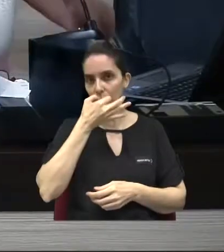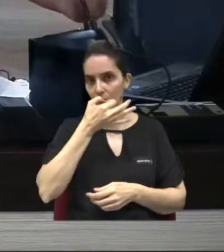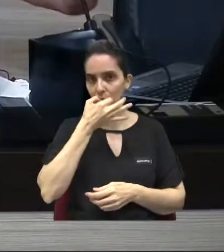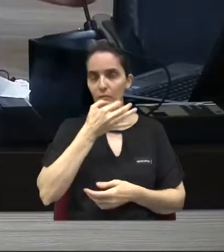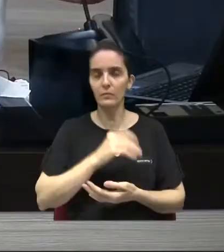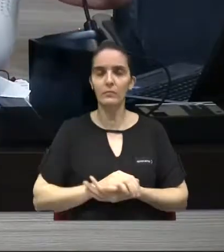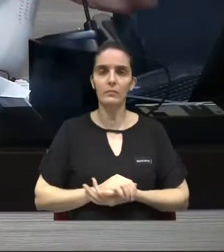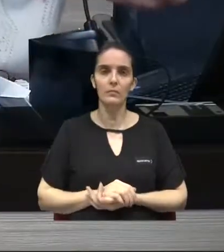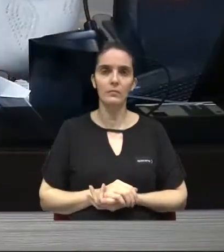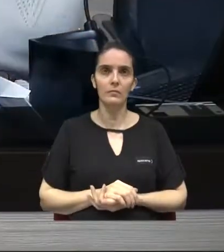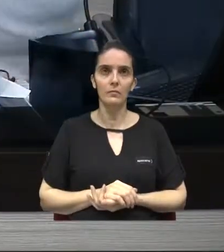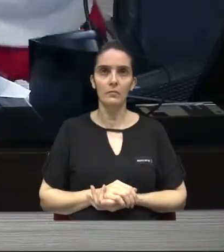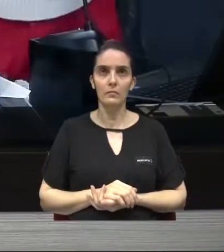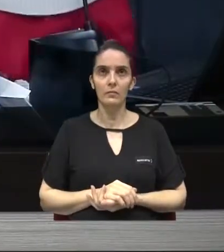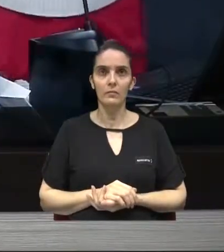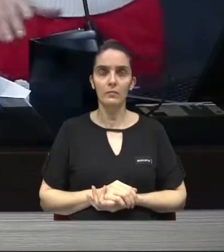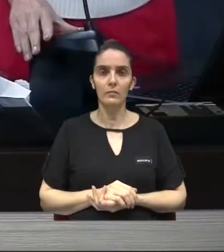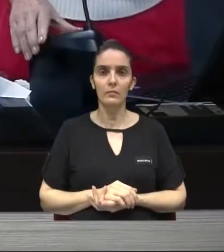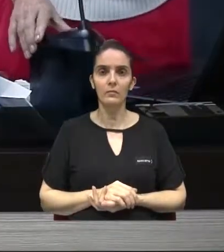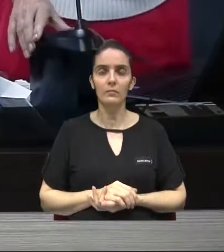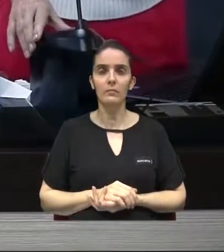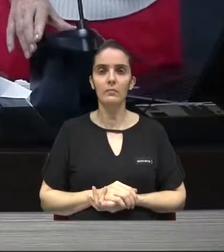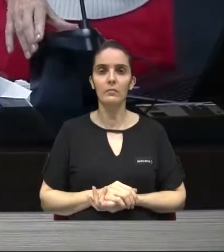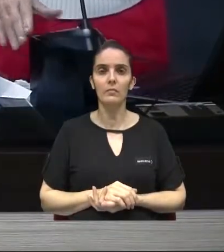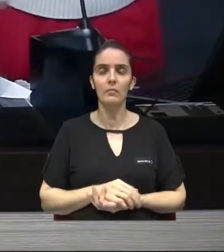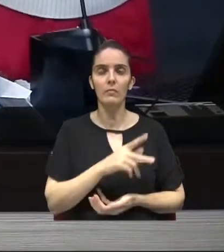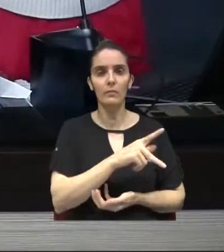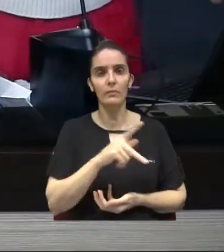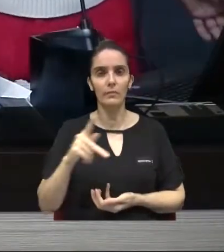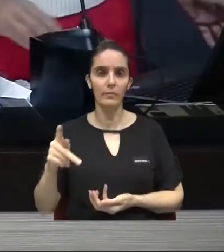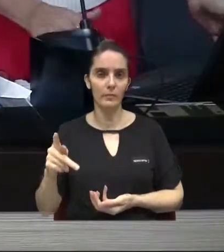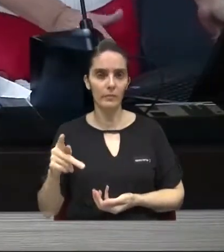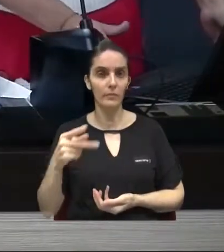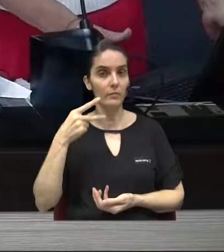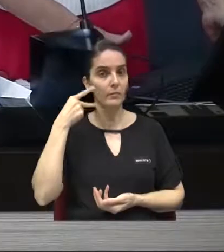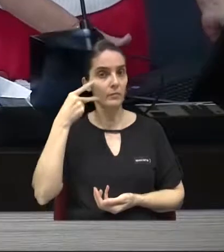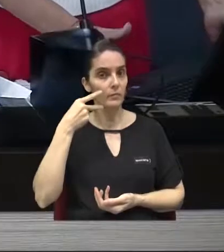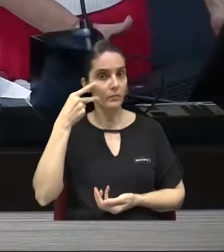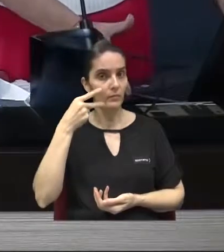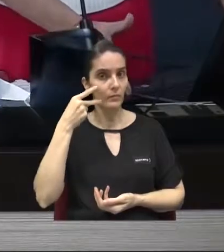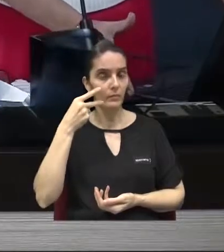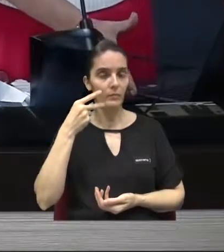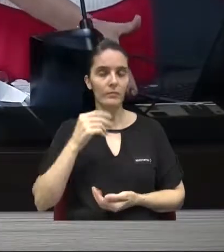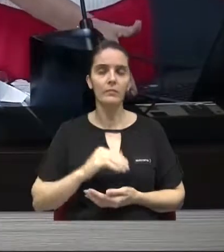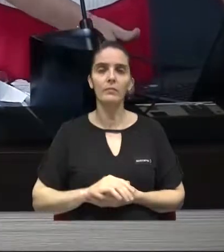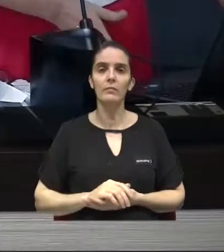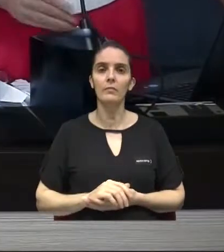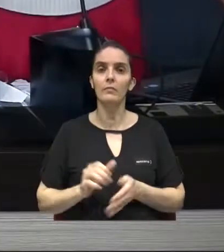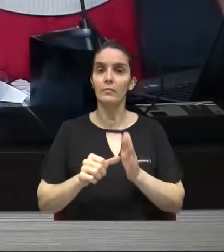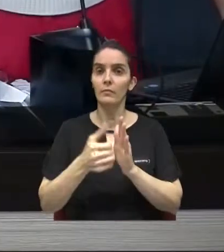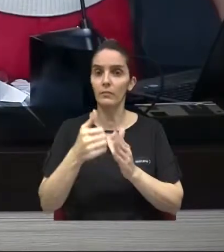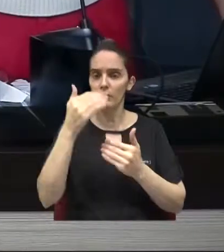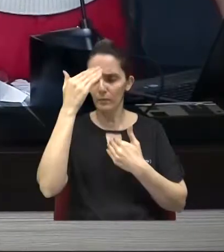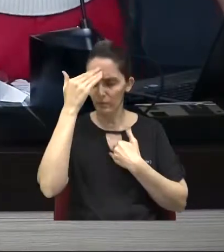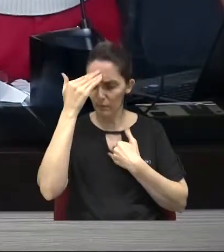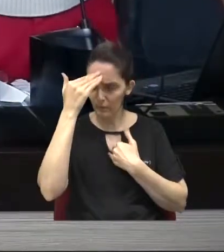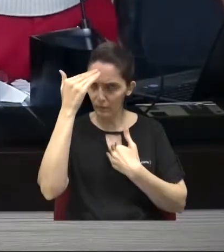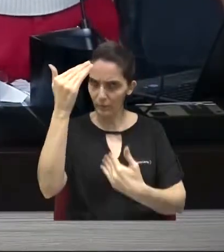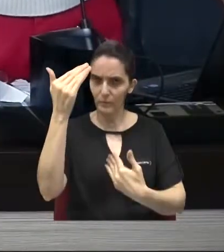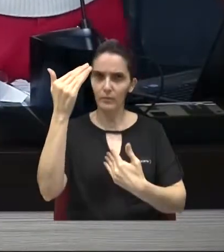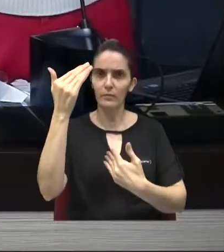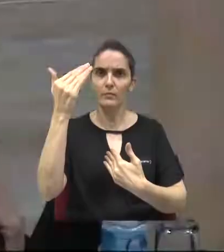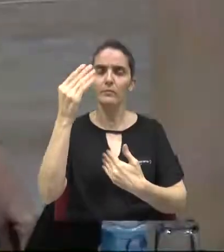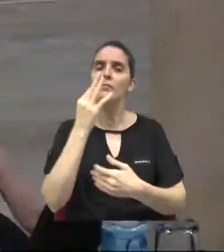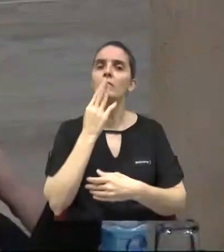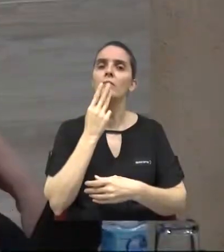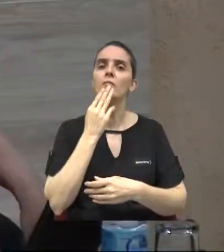a vereadora Érica Tanque. Senhor presidente, nobres pares, primeiro me levanto para agradecer a